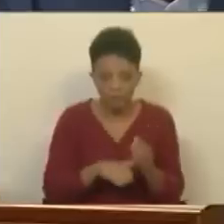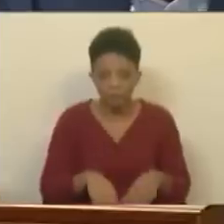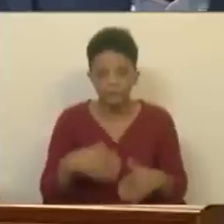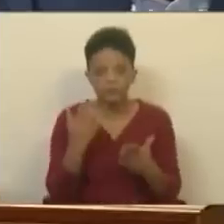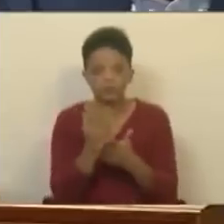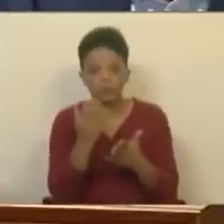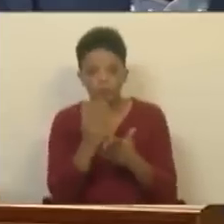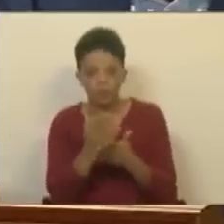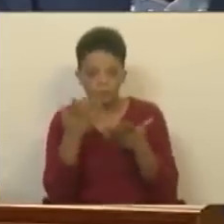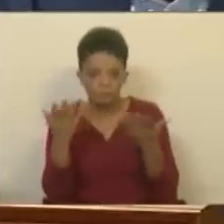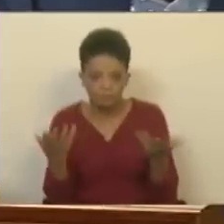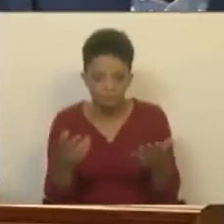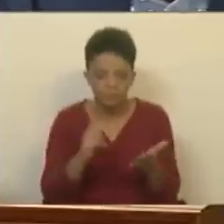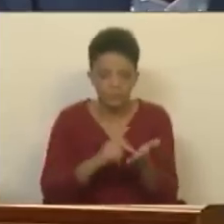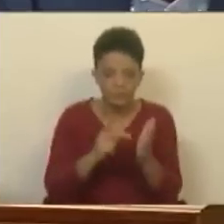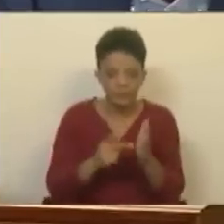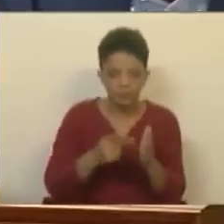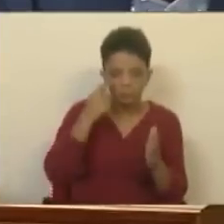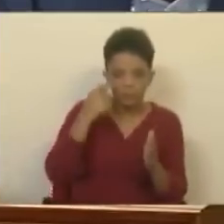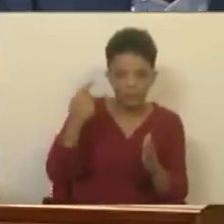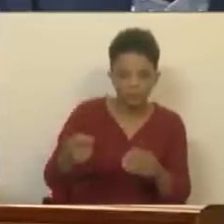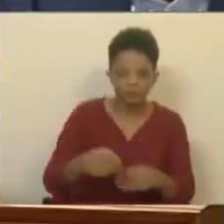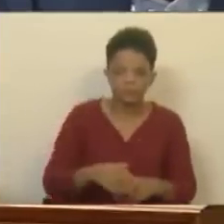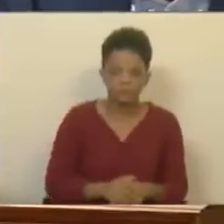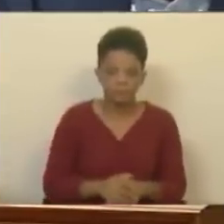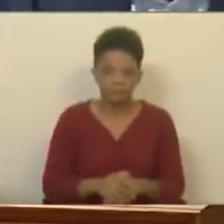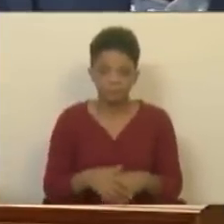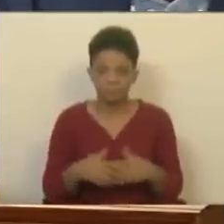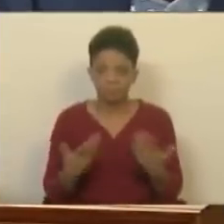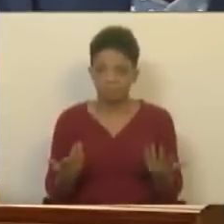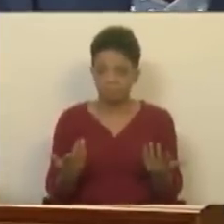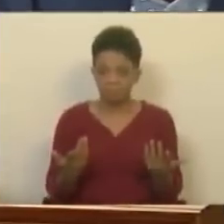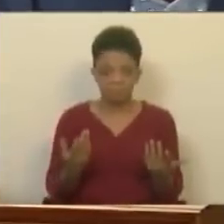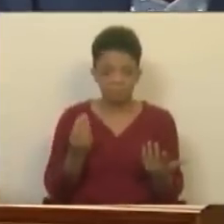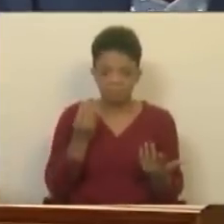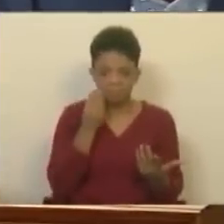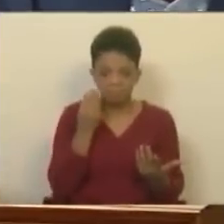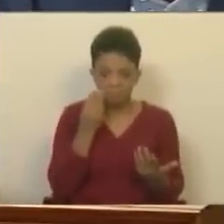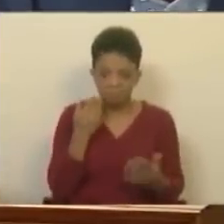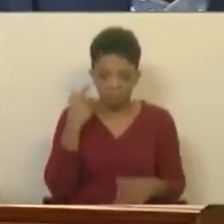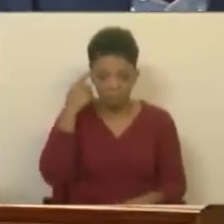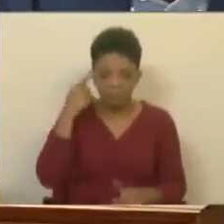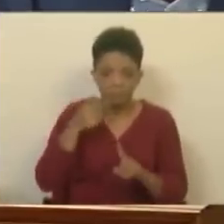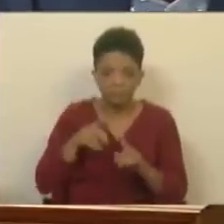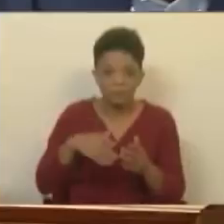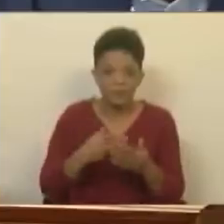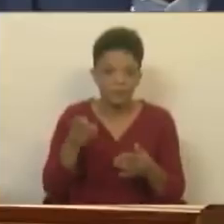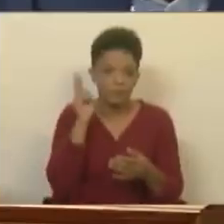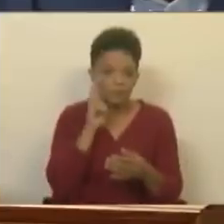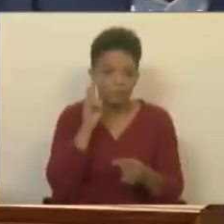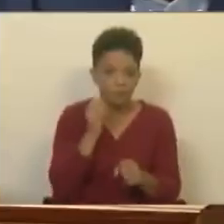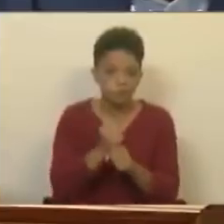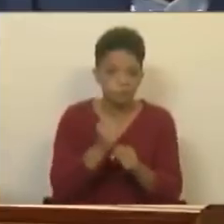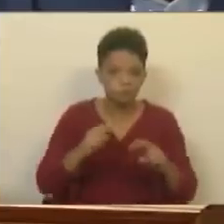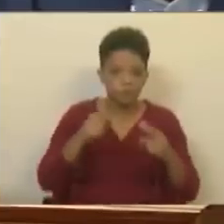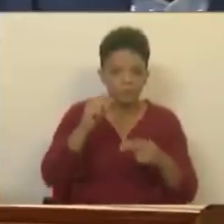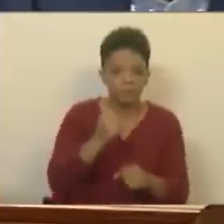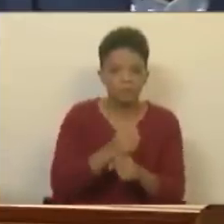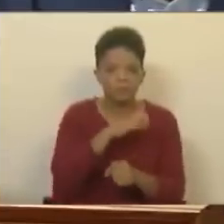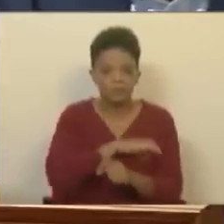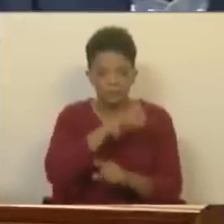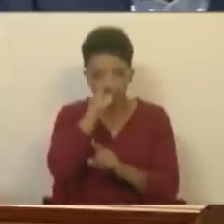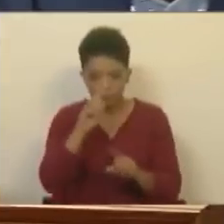educadores nas escolas faltam técnicos especializados não se vislumbra nenhuma diligência no sentido da valorização da carreira e da profissão